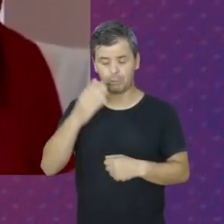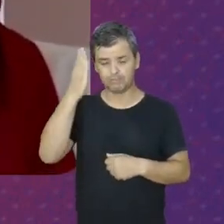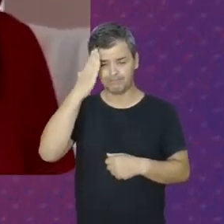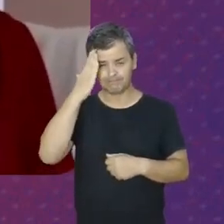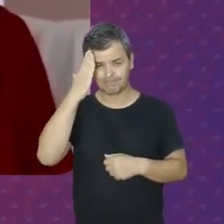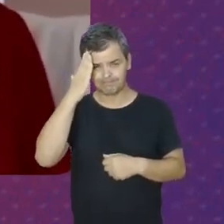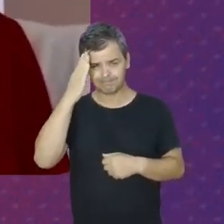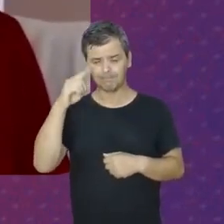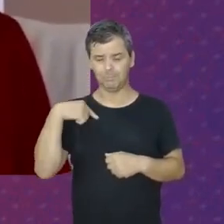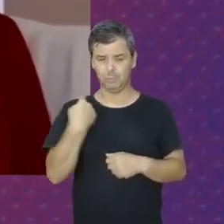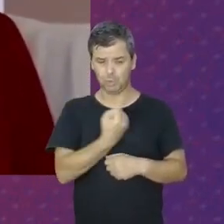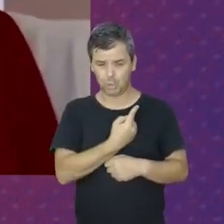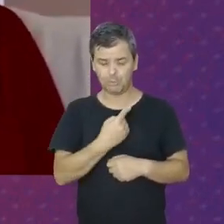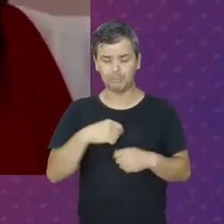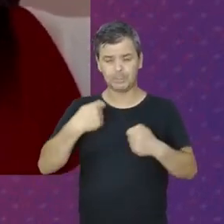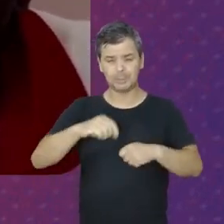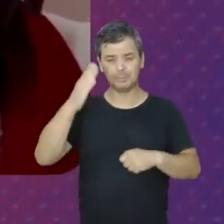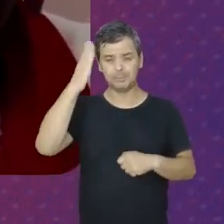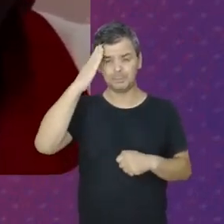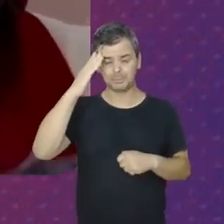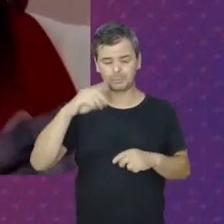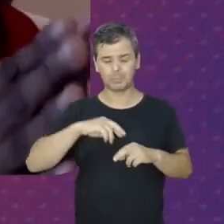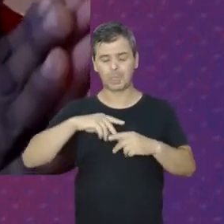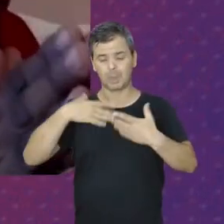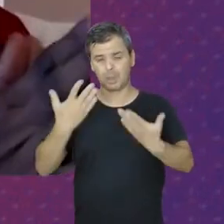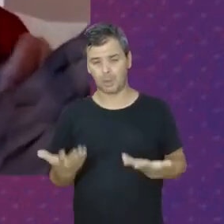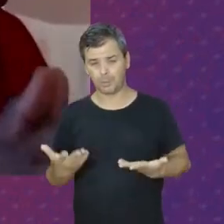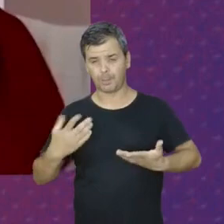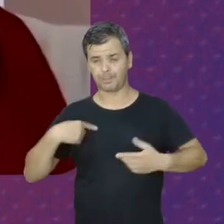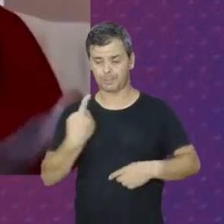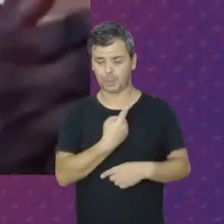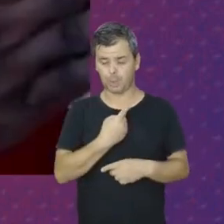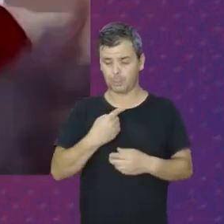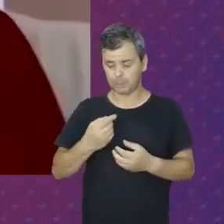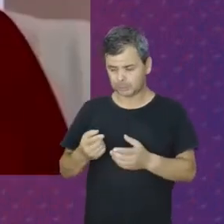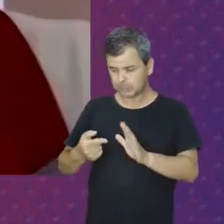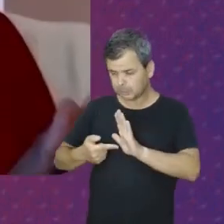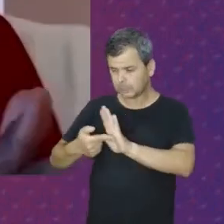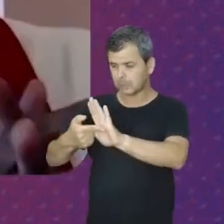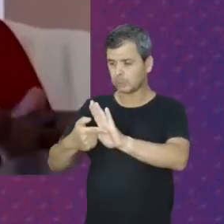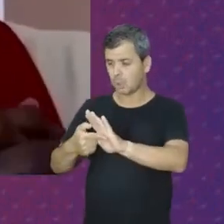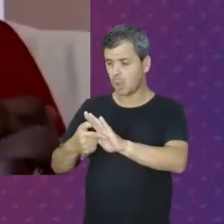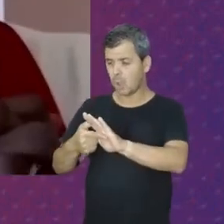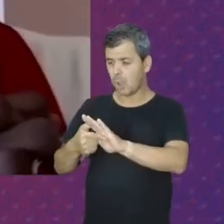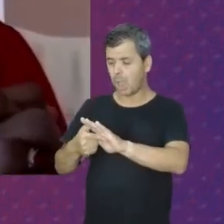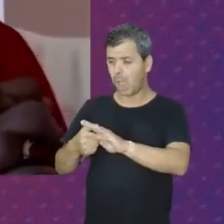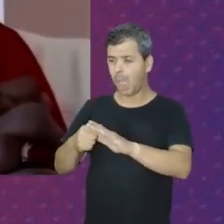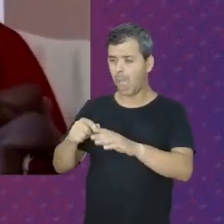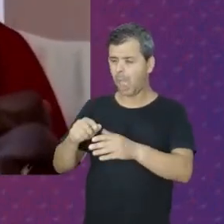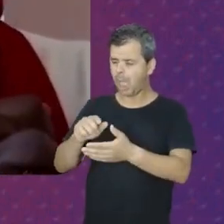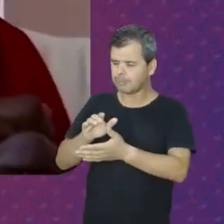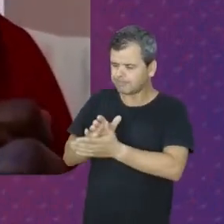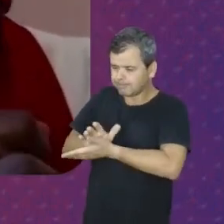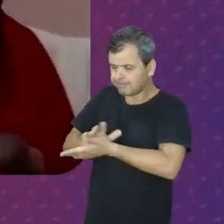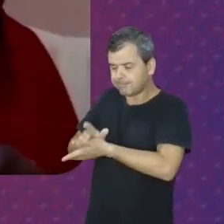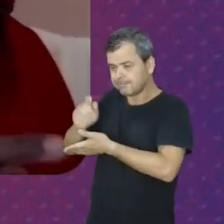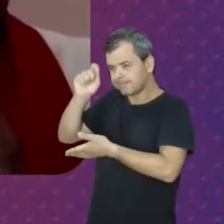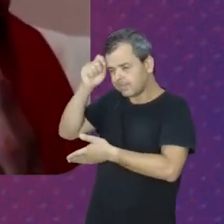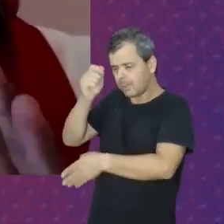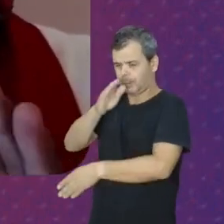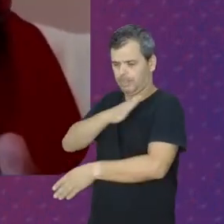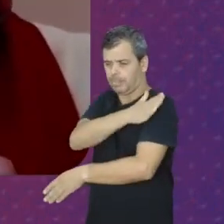isso. Nós precisamos entender. Então, dessa forma, nós devemos abordar o racismo de uma forma